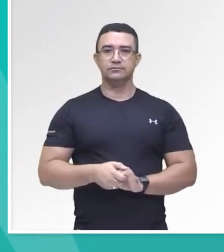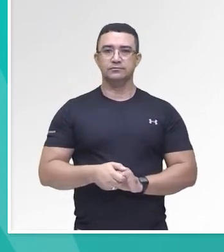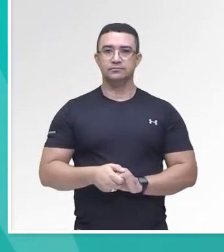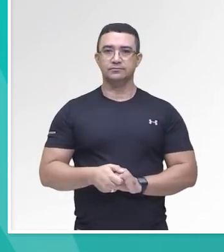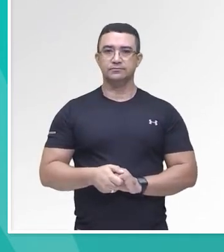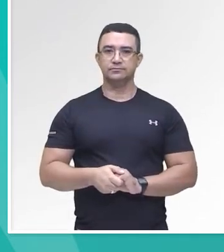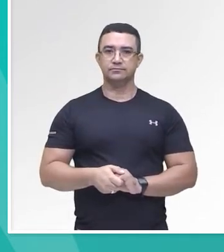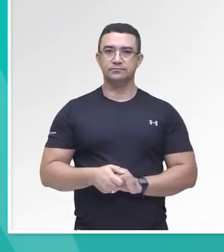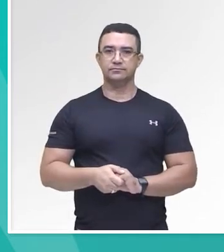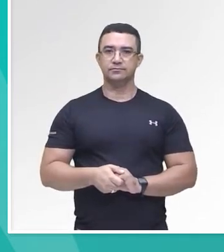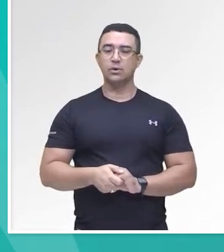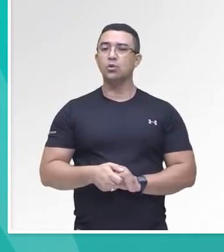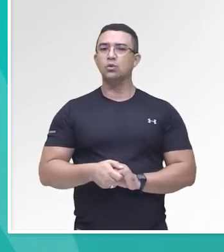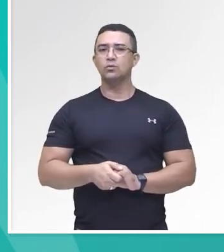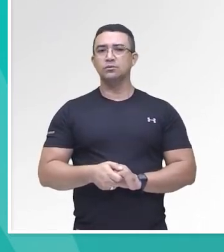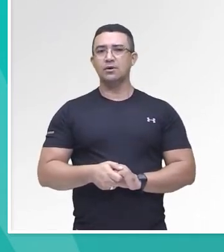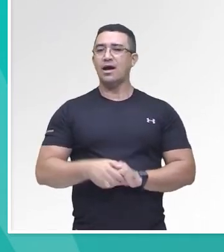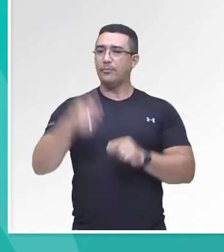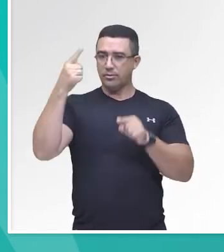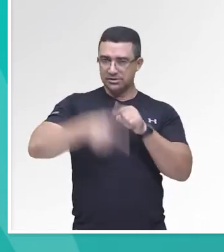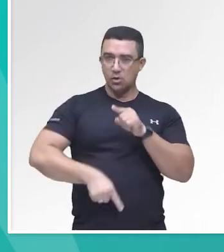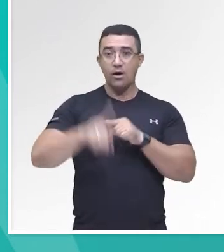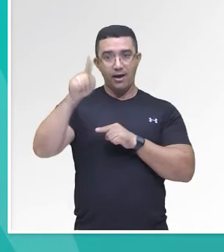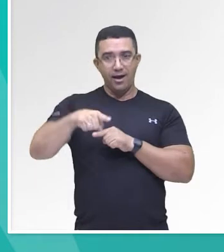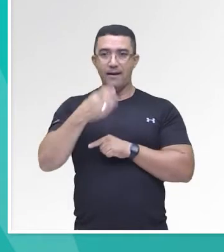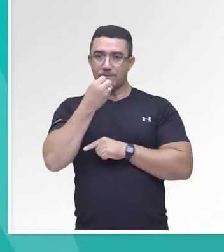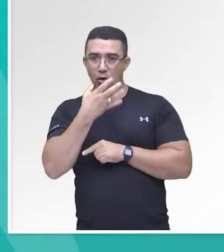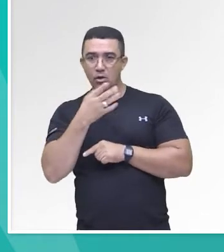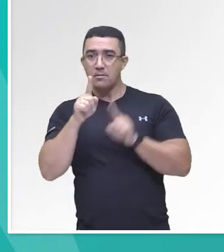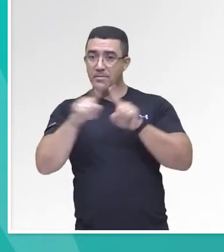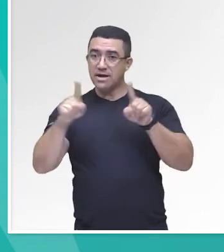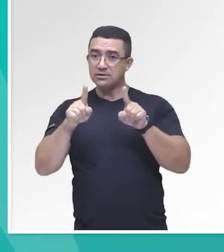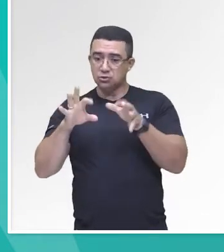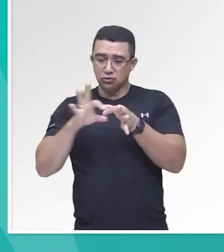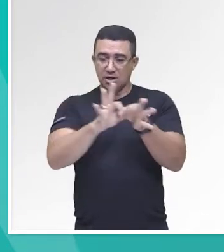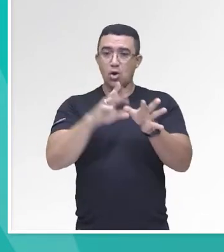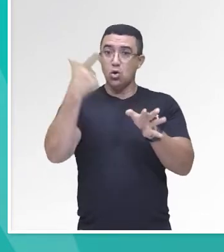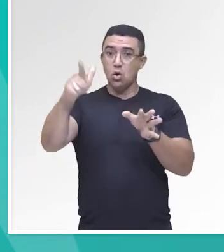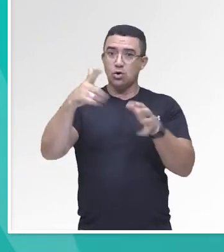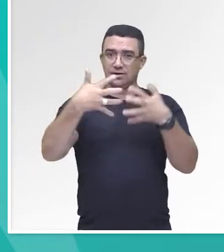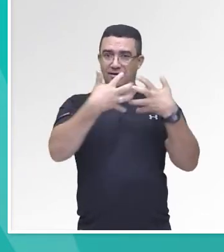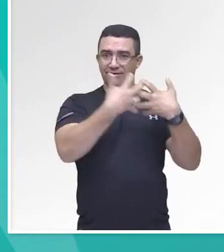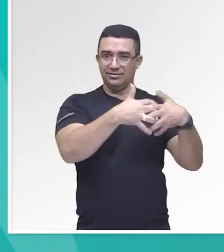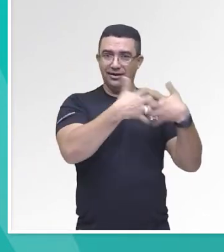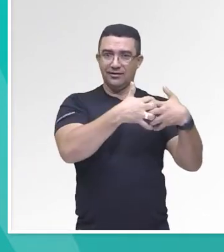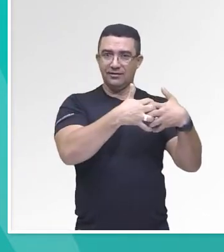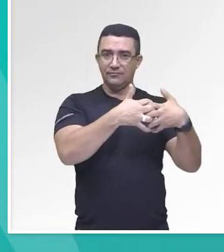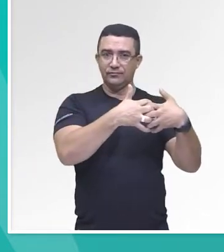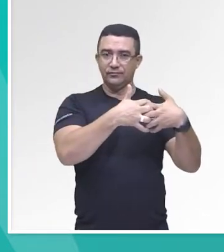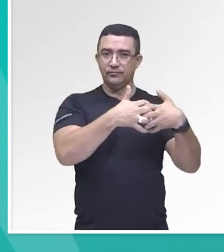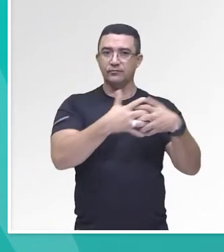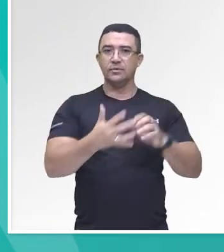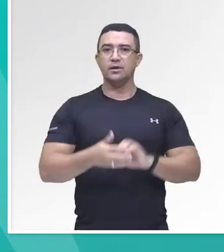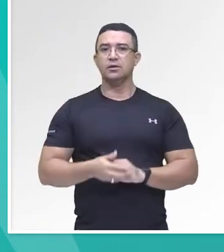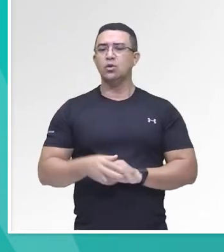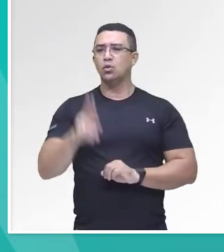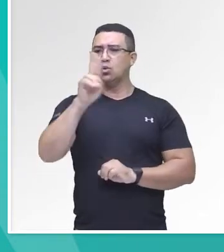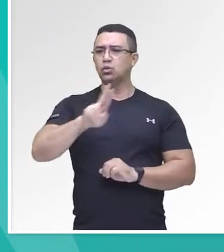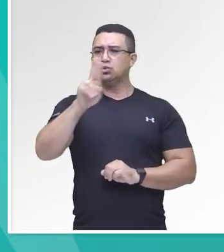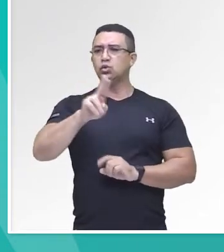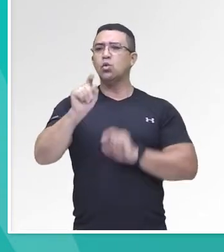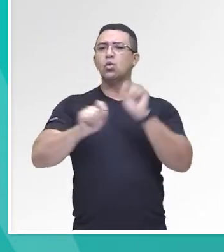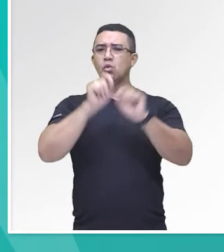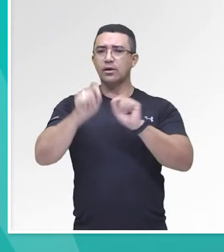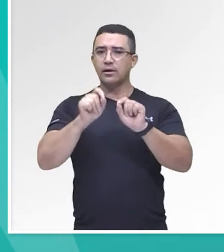coisas e eu junto essas duas coisas com um "e". Além disso, olha que interessante, eu uso a palavra crianças